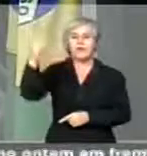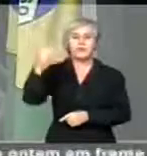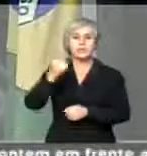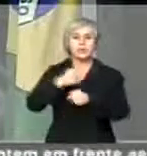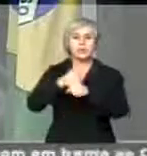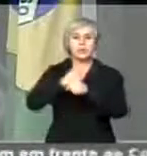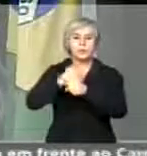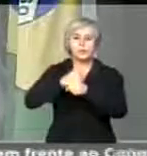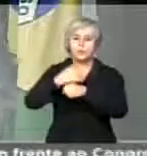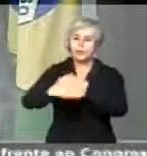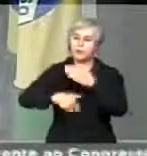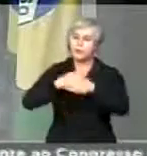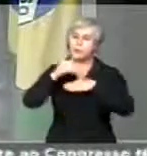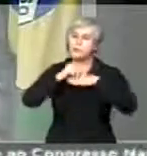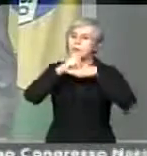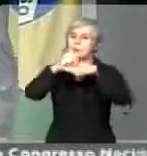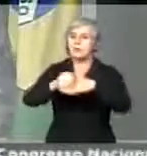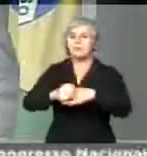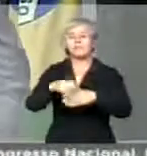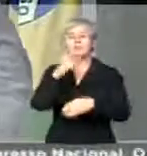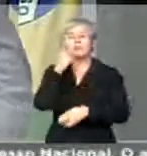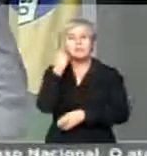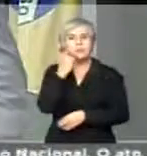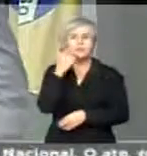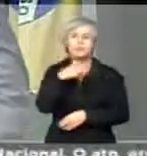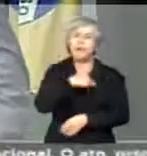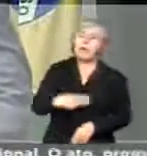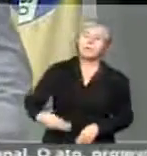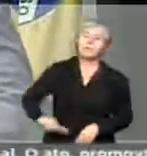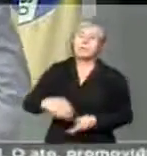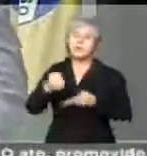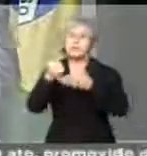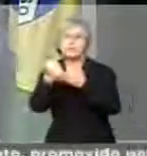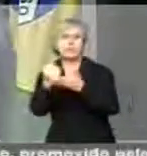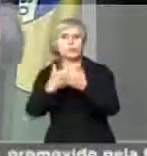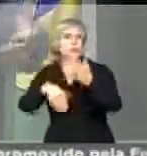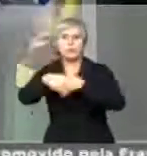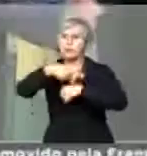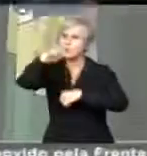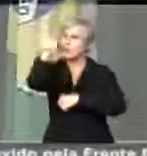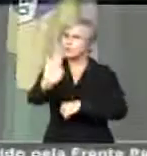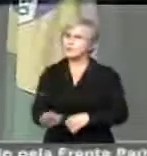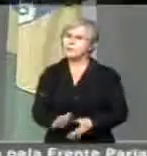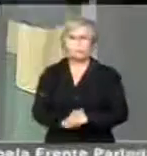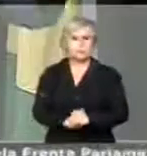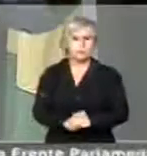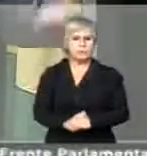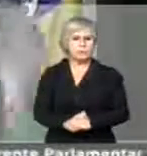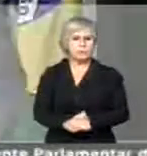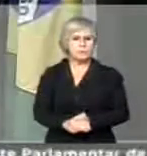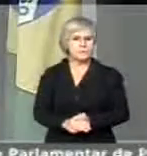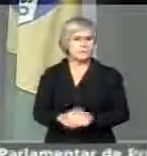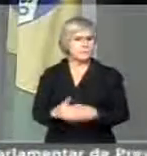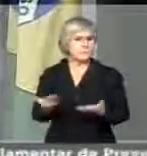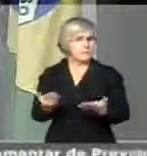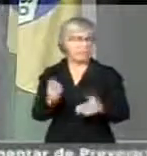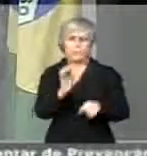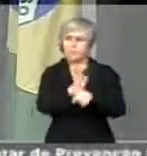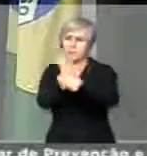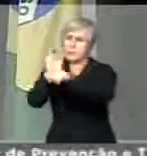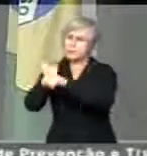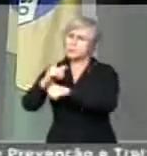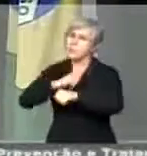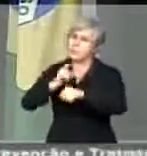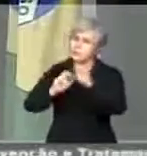deputado, ministro, assessores pelo Brasil afora. Ora, tudo que é ministério em cada estado tem seus representantes, não